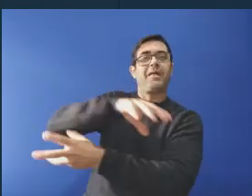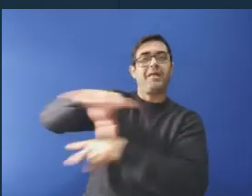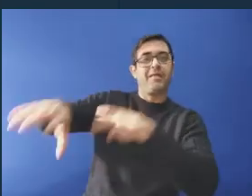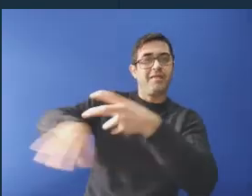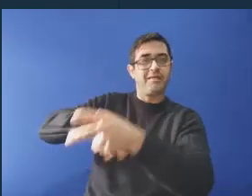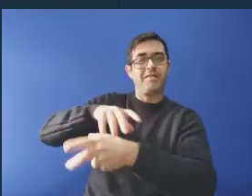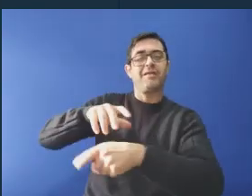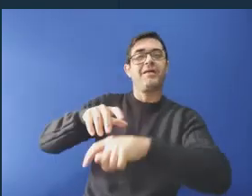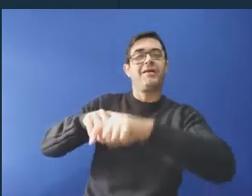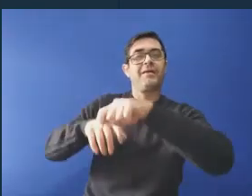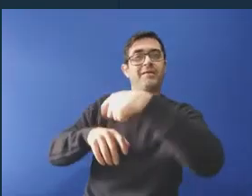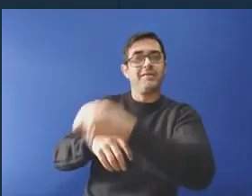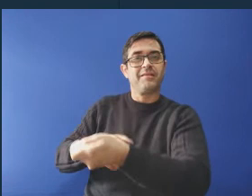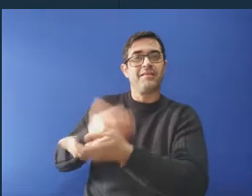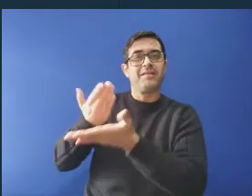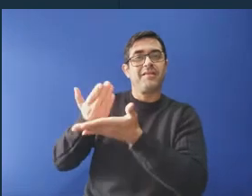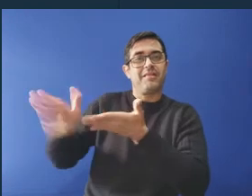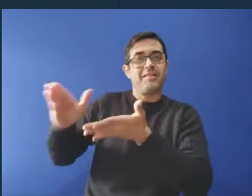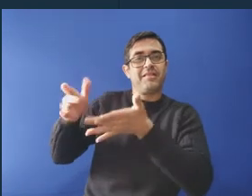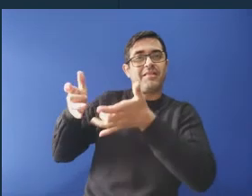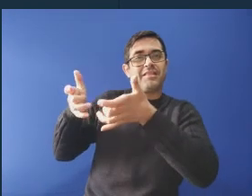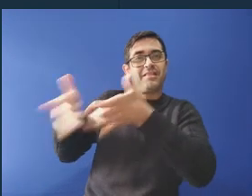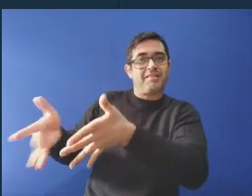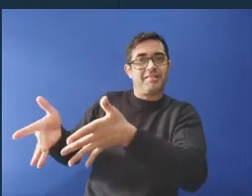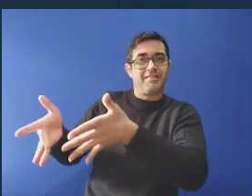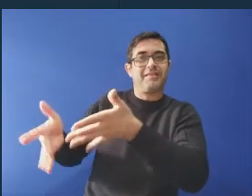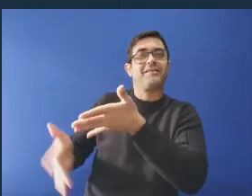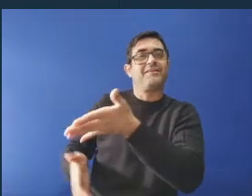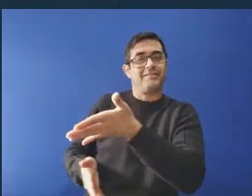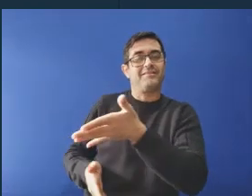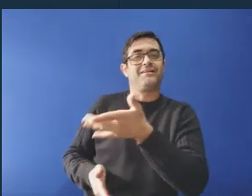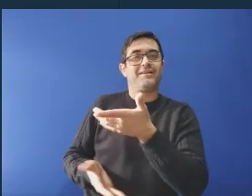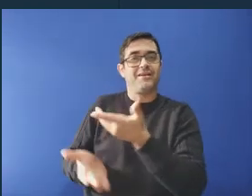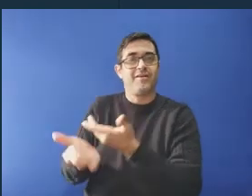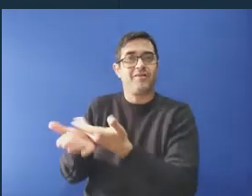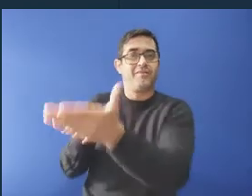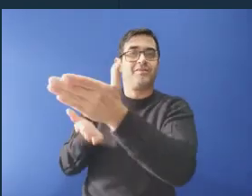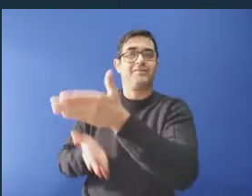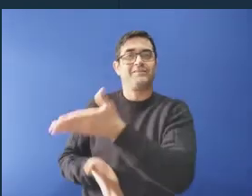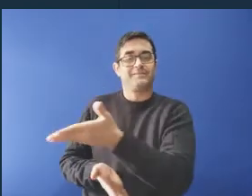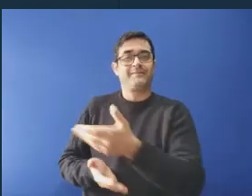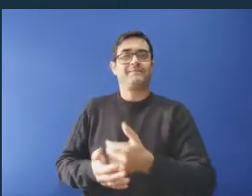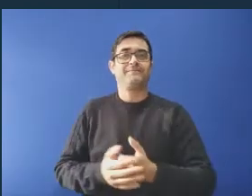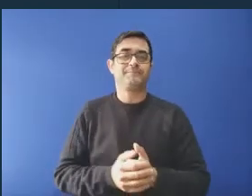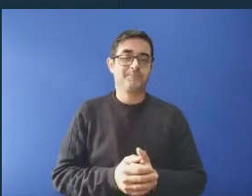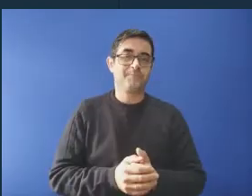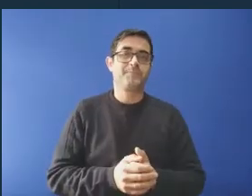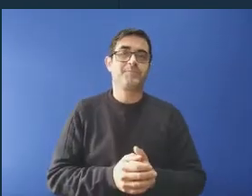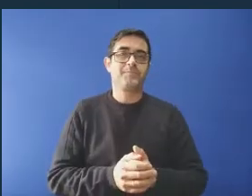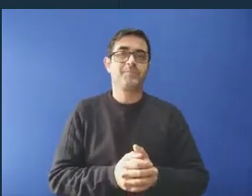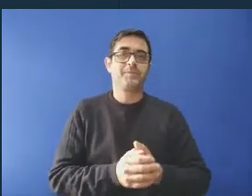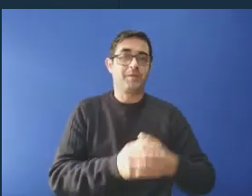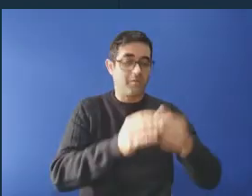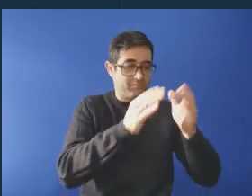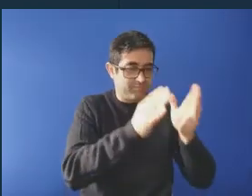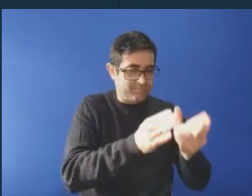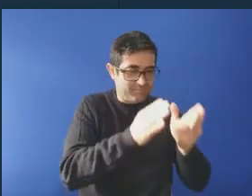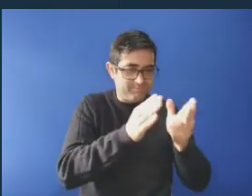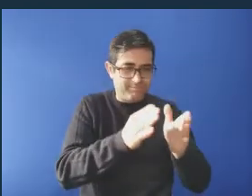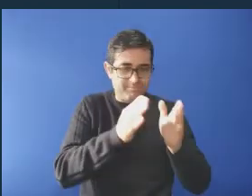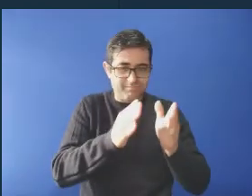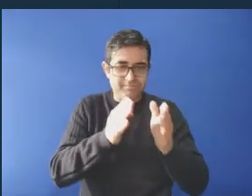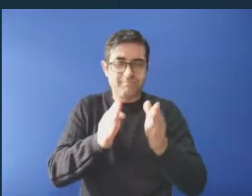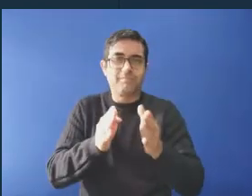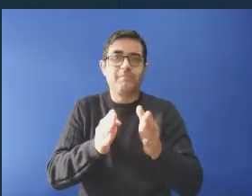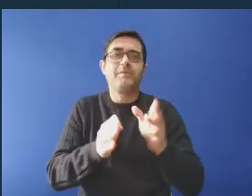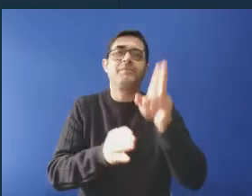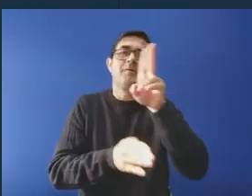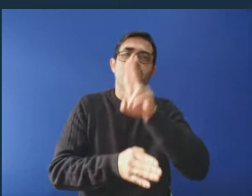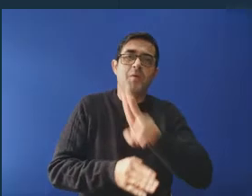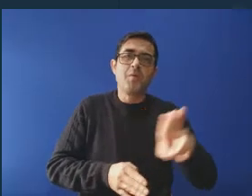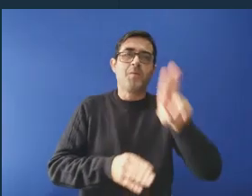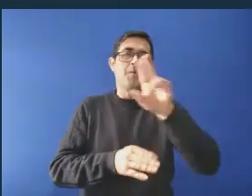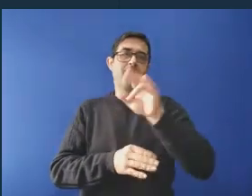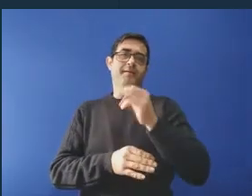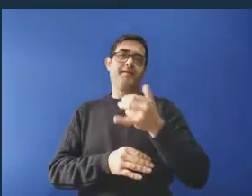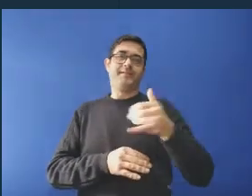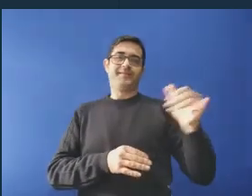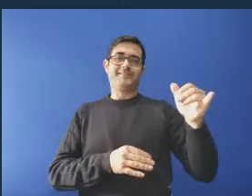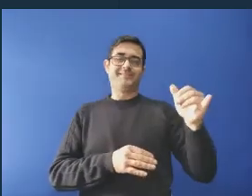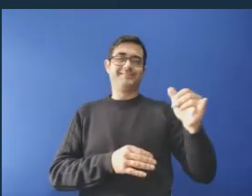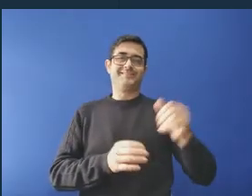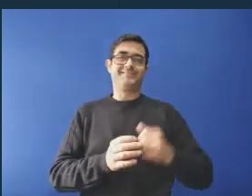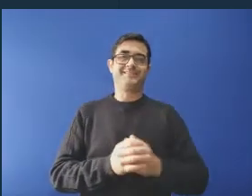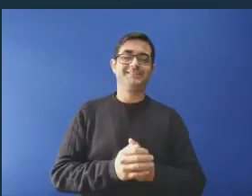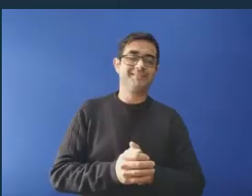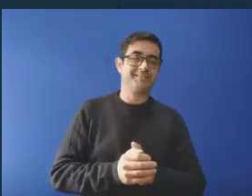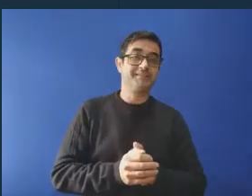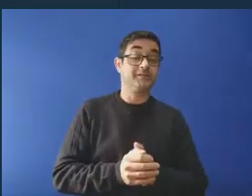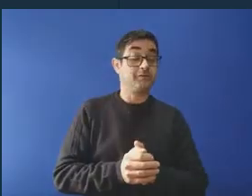se organizam, elas aumentam a desordem das vizinhanças e elas consomem energia. Não é possível organizar um